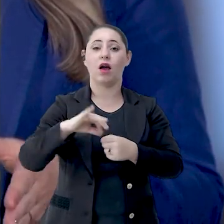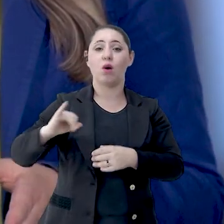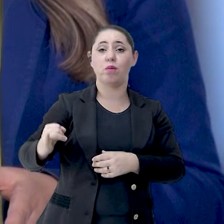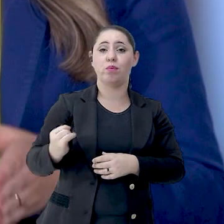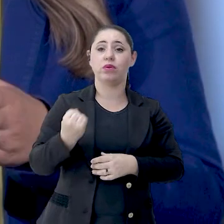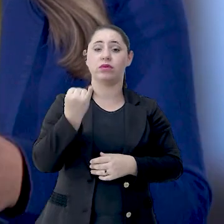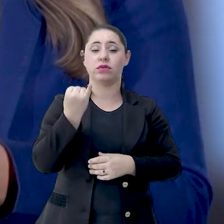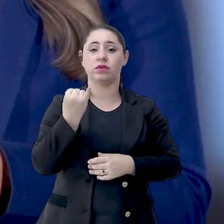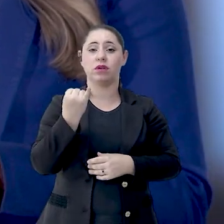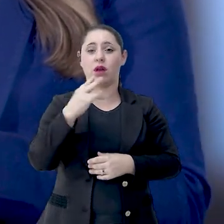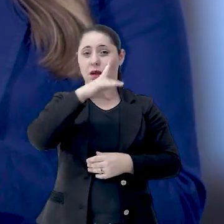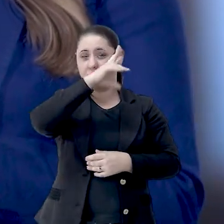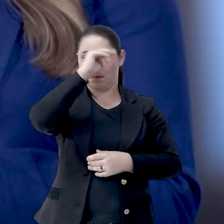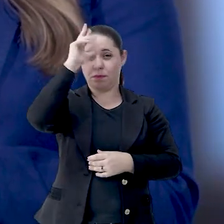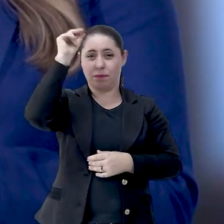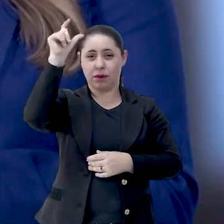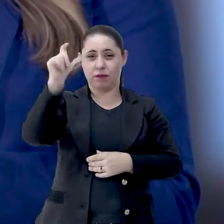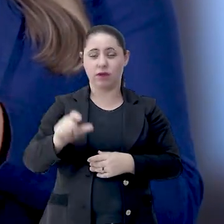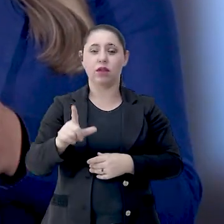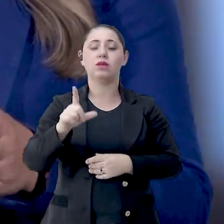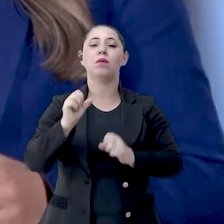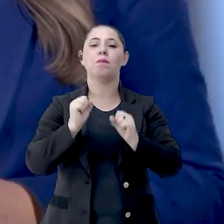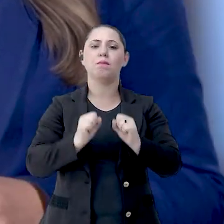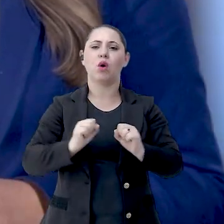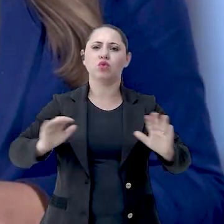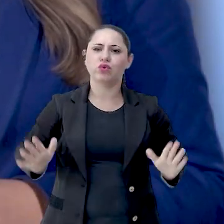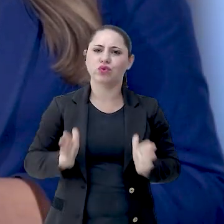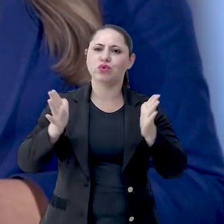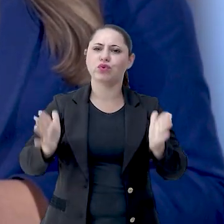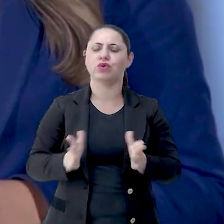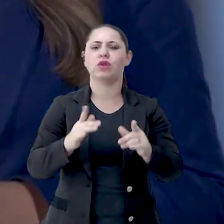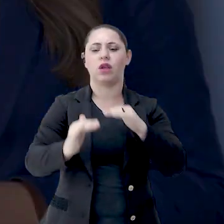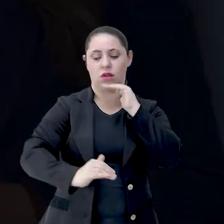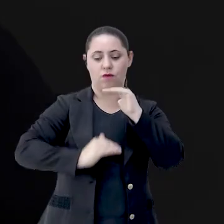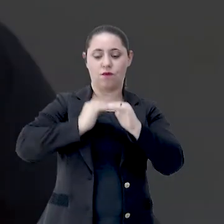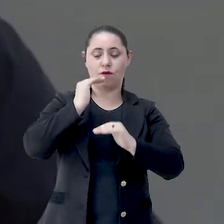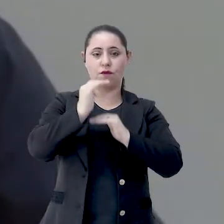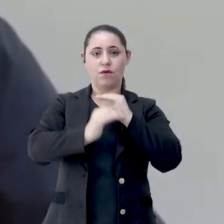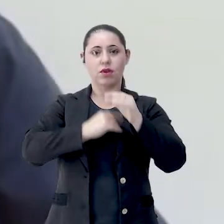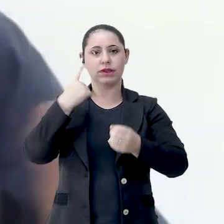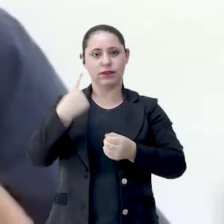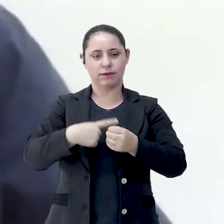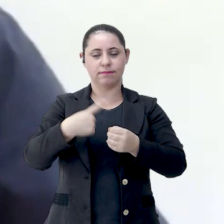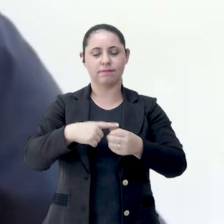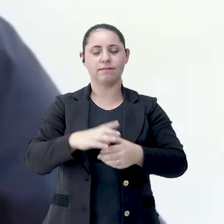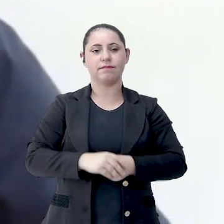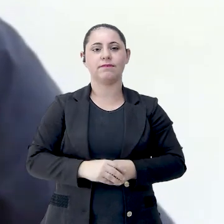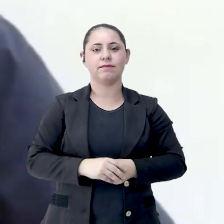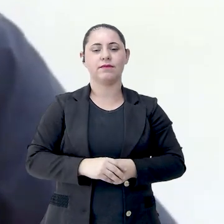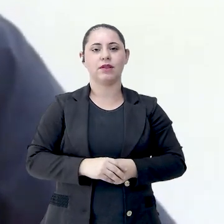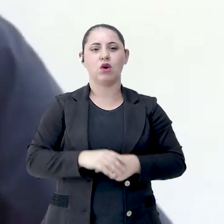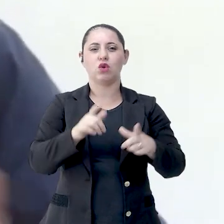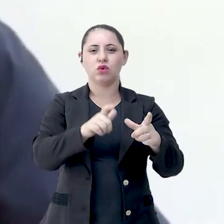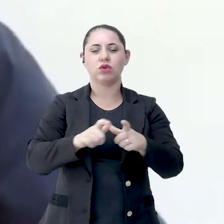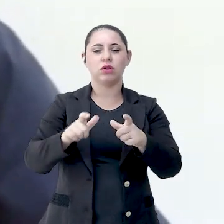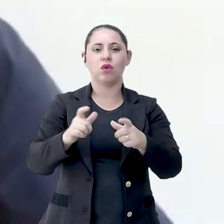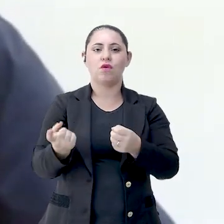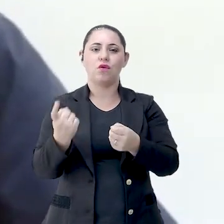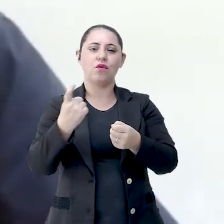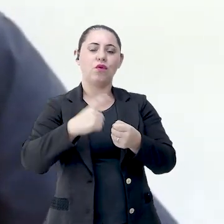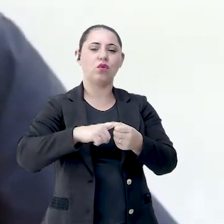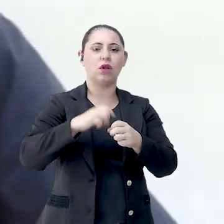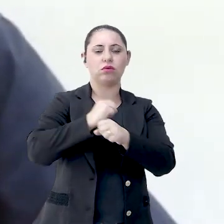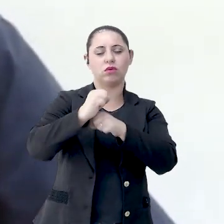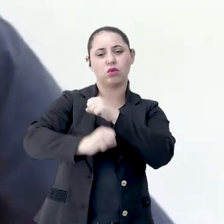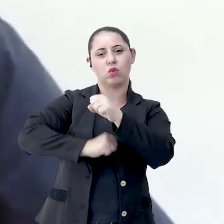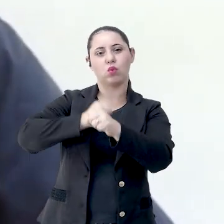os prefeitos podem estimular e desenvolver em suas cidades. O setor de turismo vai retomar nos próximos anos, teve um